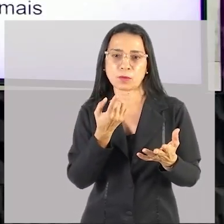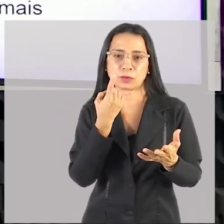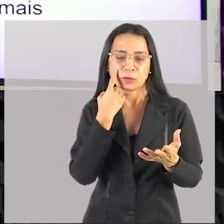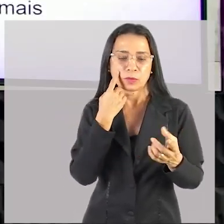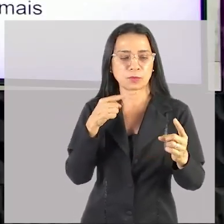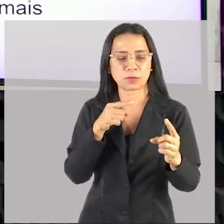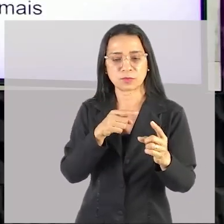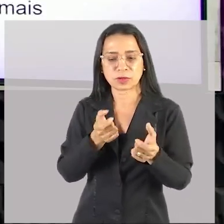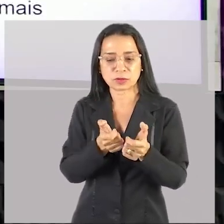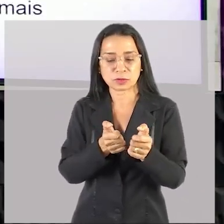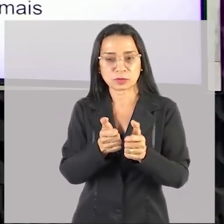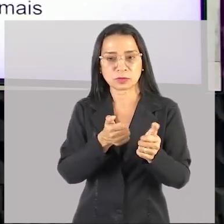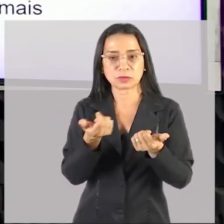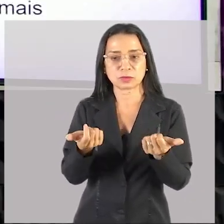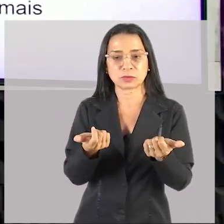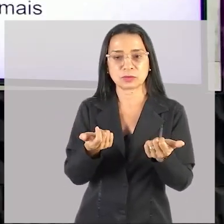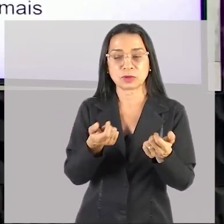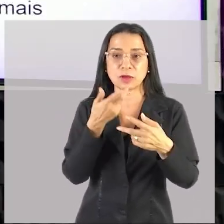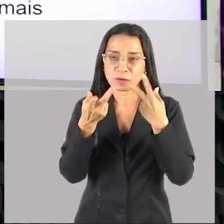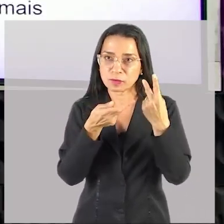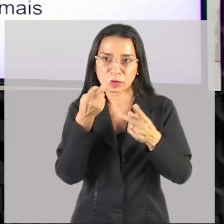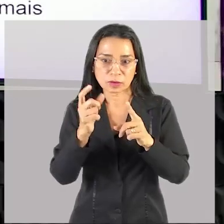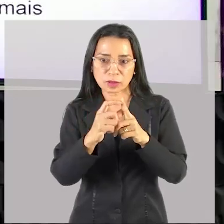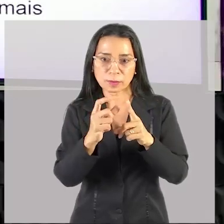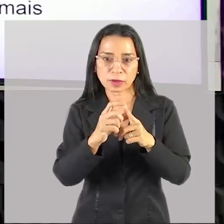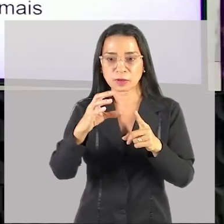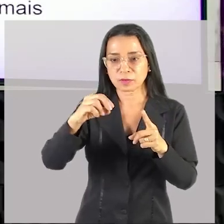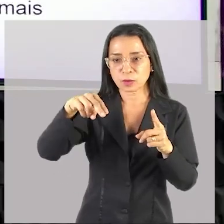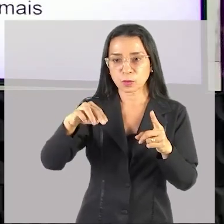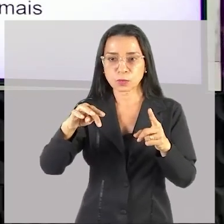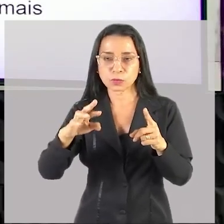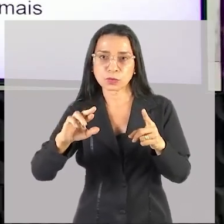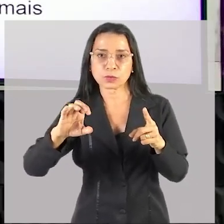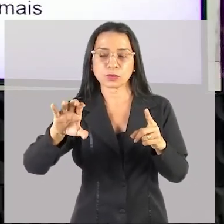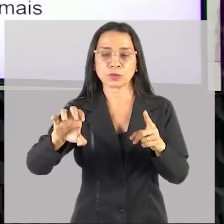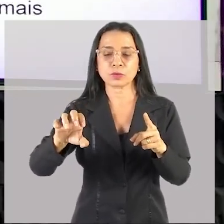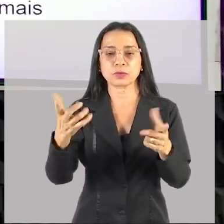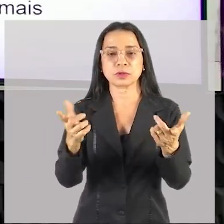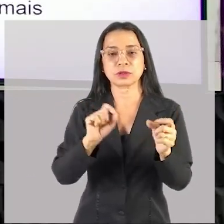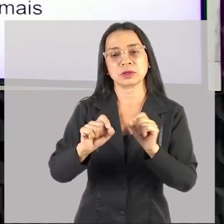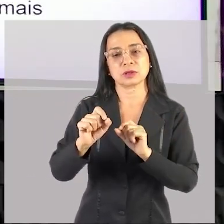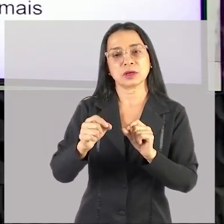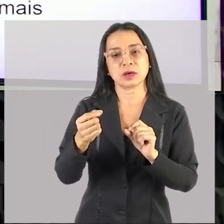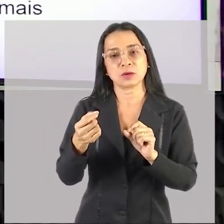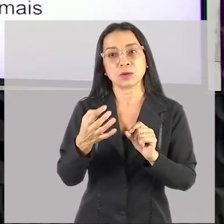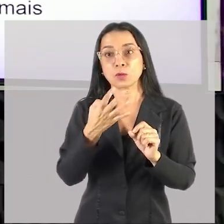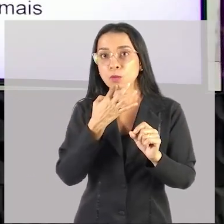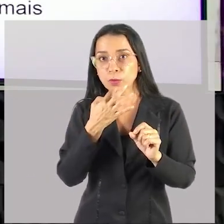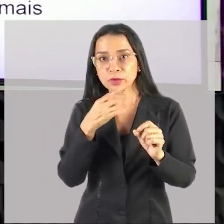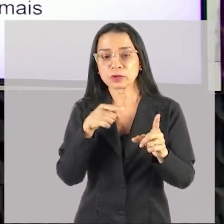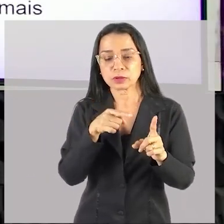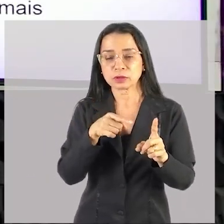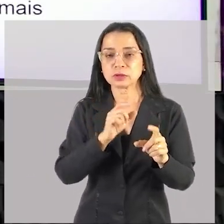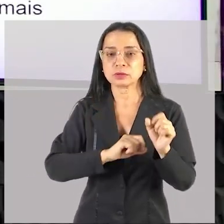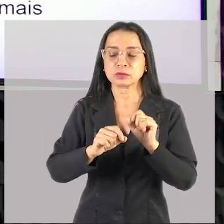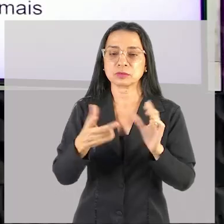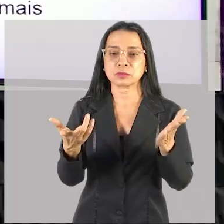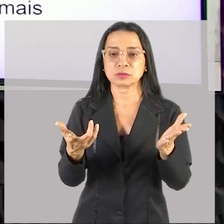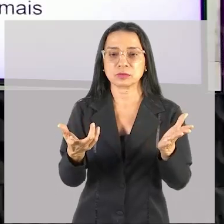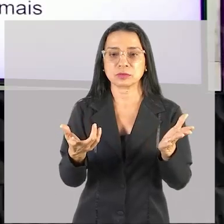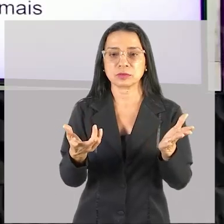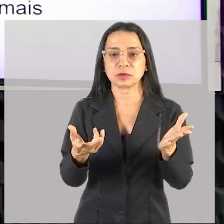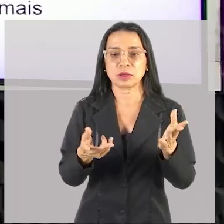eu conheço esse controle. Então, gera conhecimento sim o mundo sensível. Né? Então, ele vai falar da metafísica, onde ele vai falar das